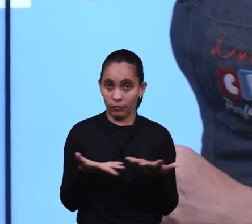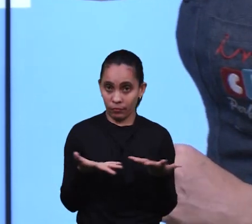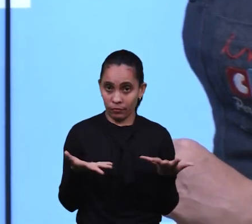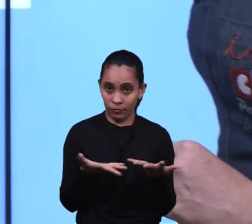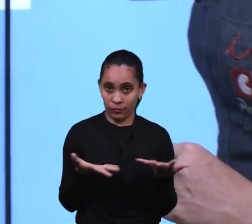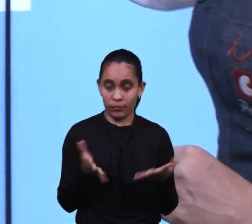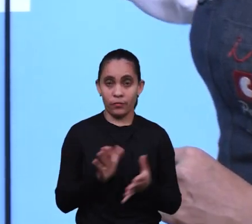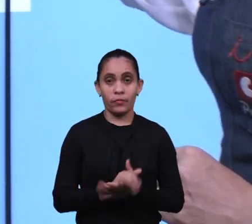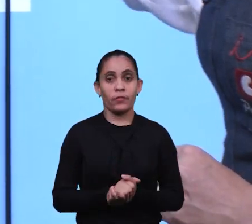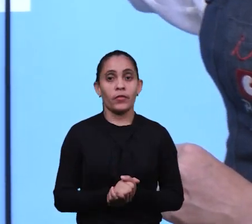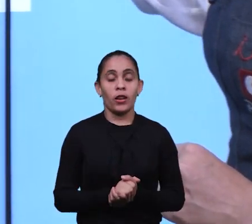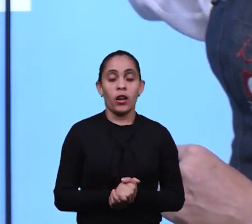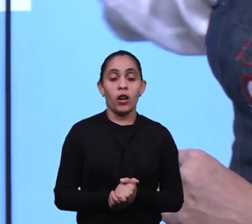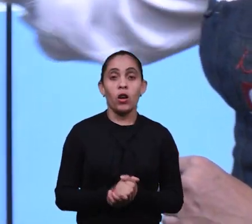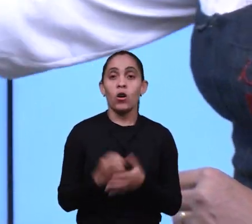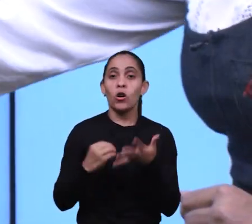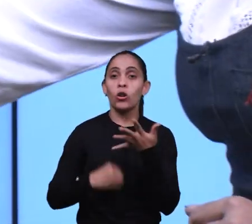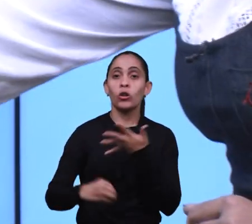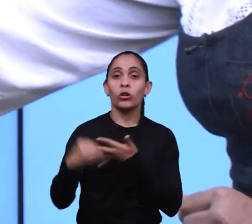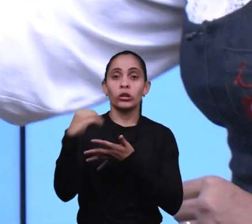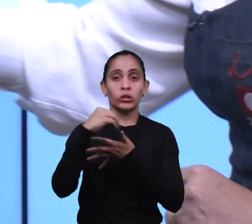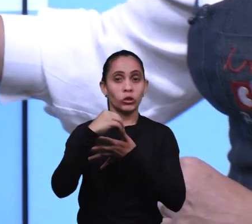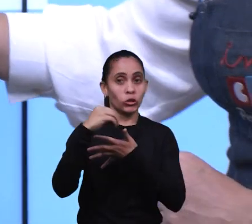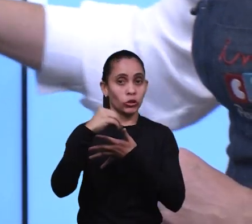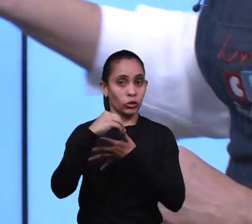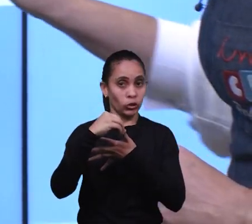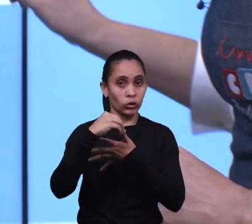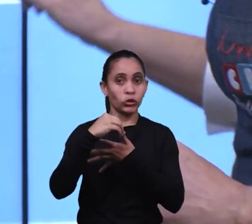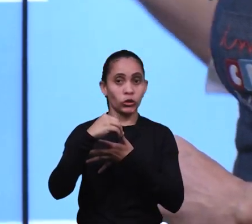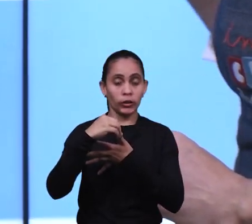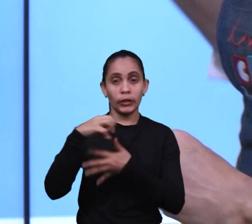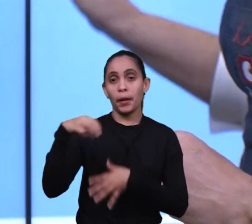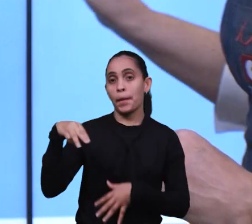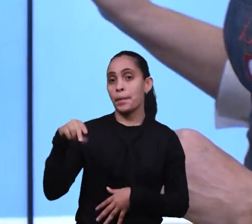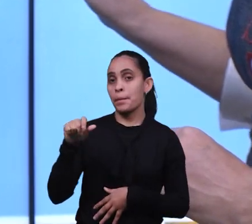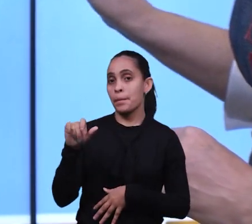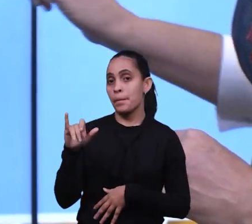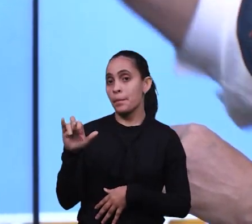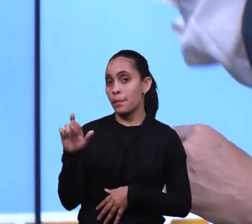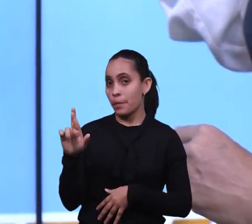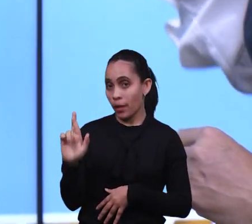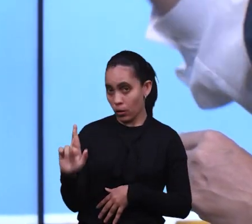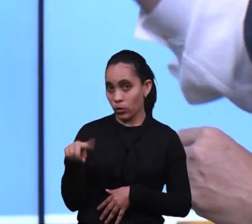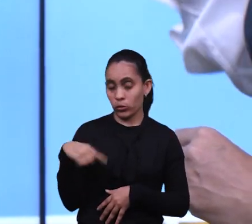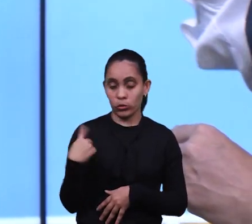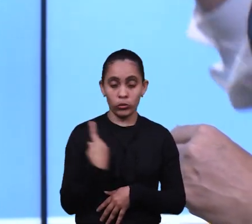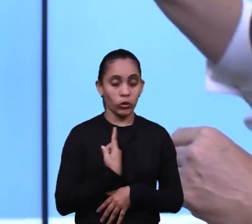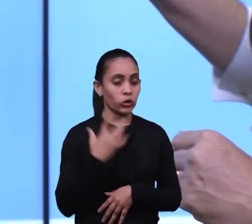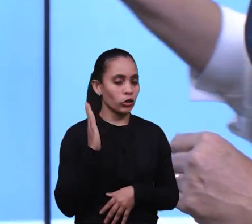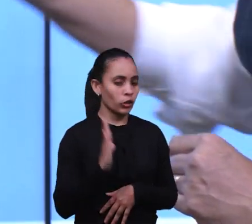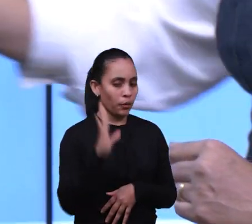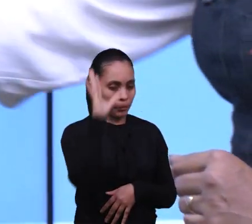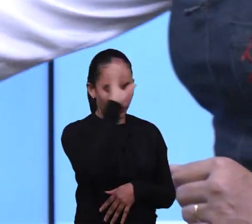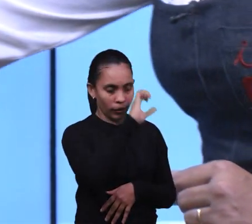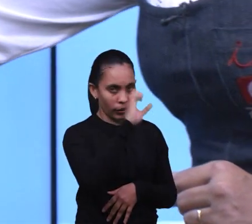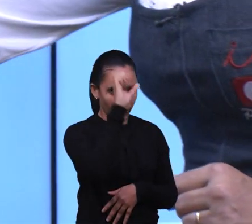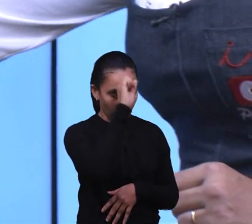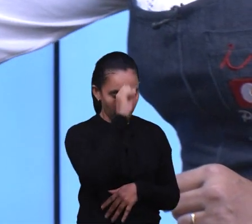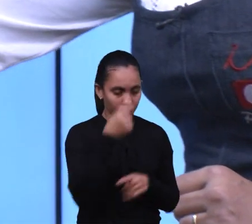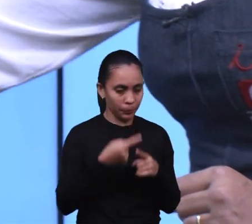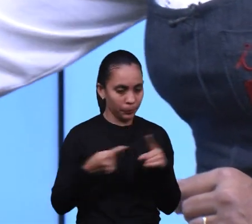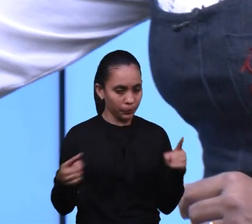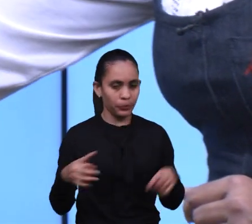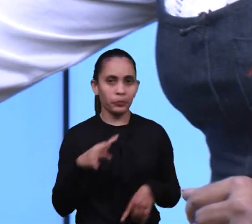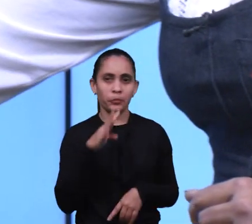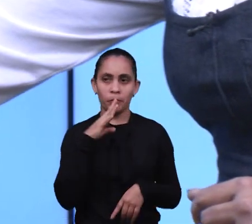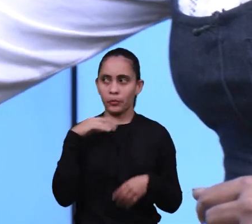Posição dos acordes maiores. Todos esses acordes nós já aprendemos, mas vamos recordar.